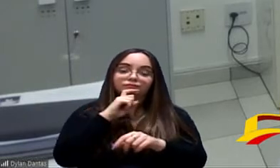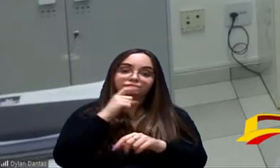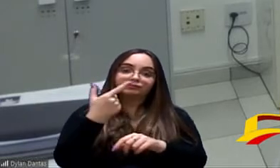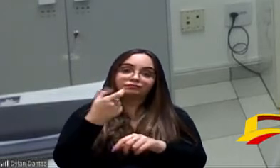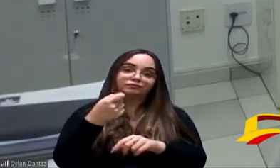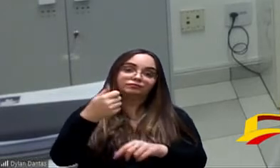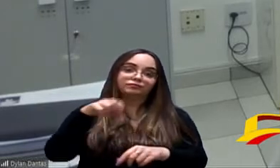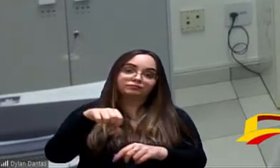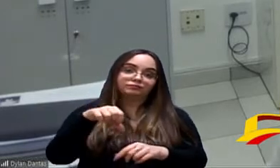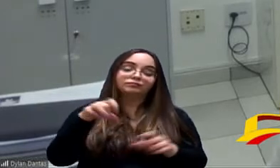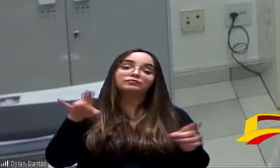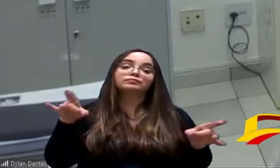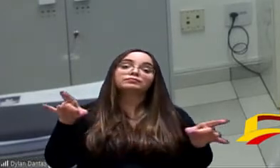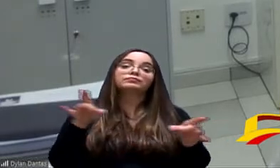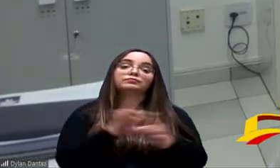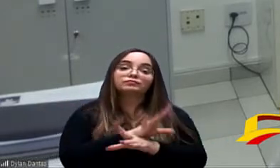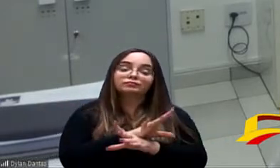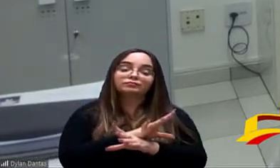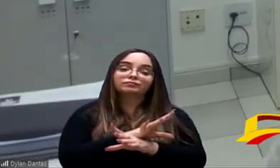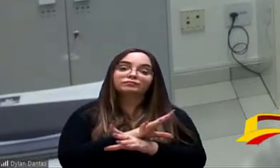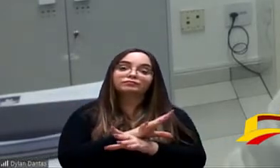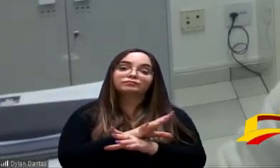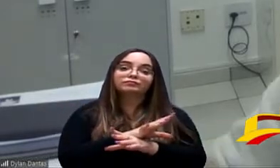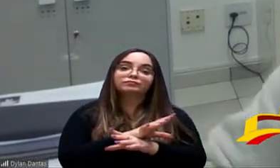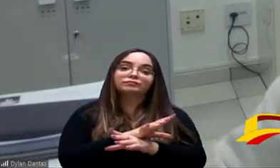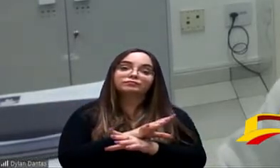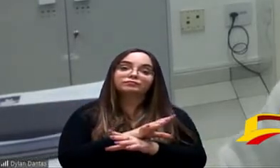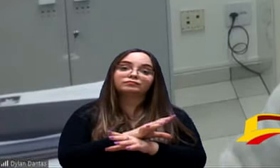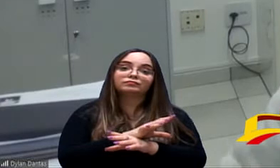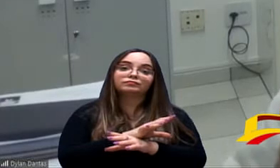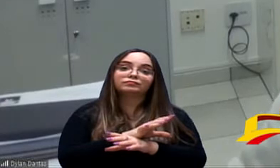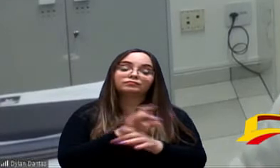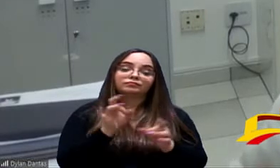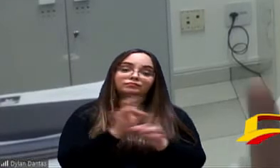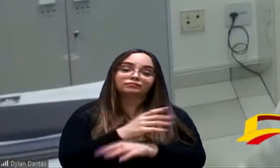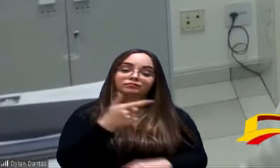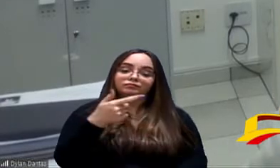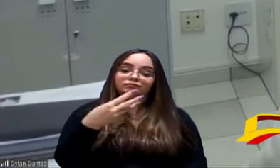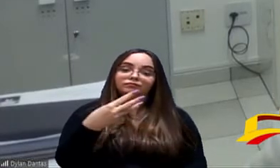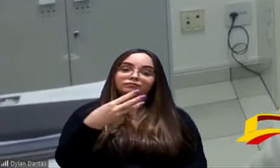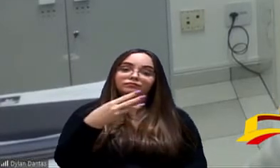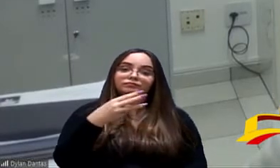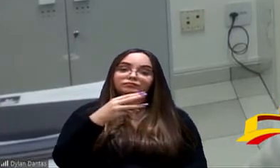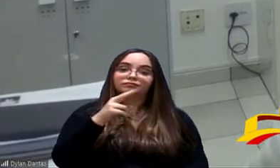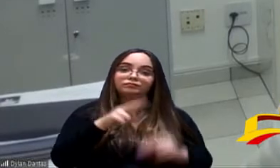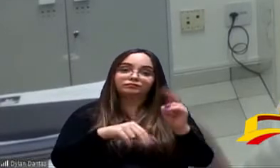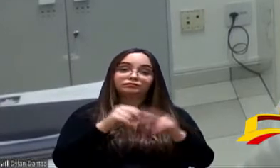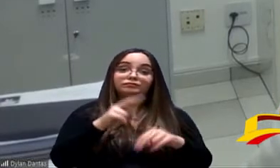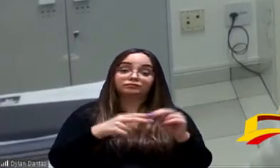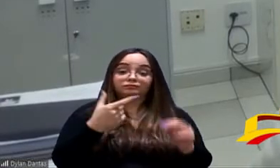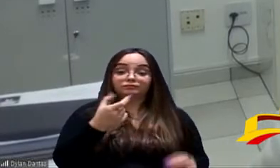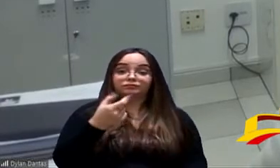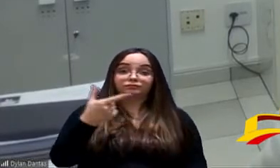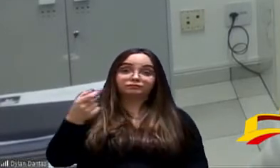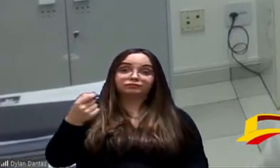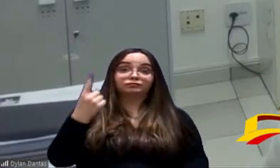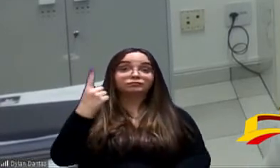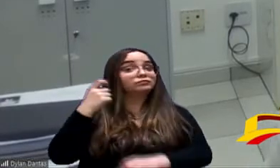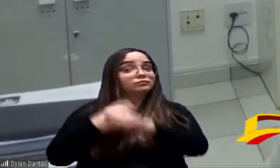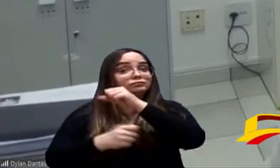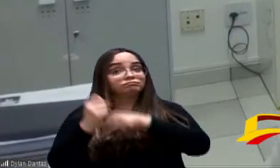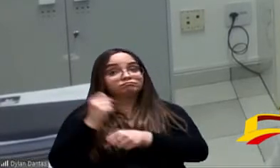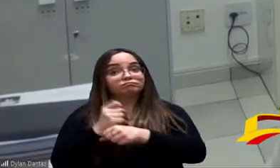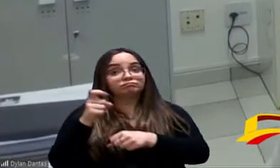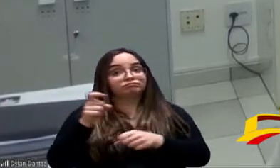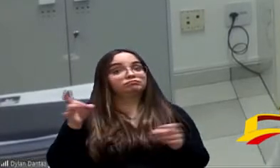24/7/2019. O término estava previsto para o ano passado, 23 de junho, né? Há exatos um ano, quase.